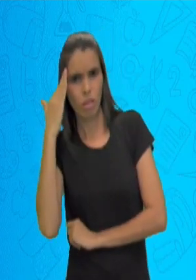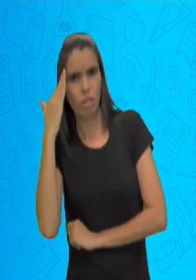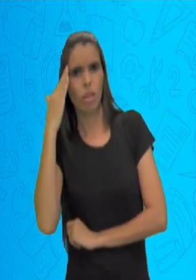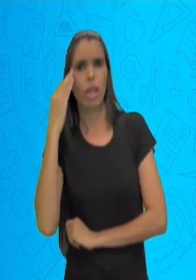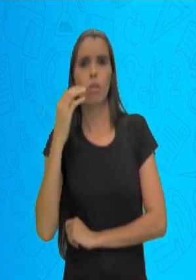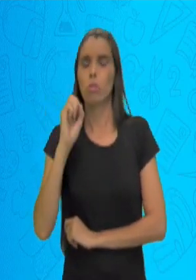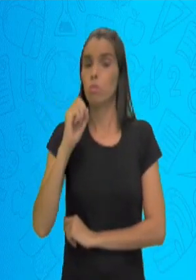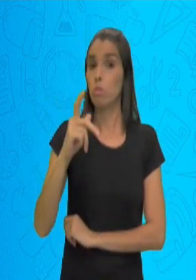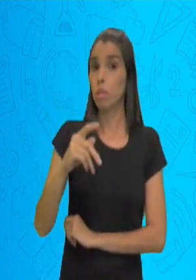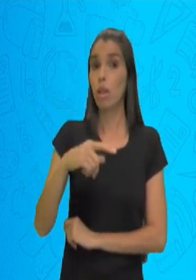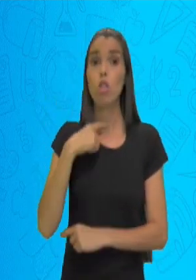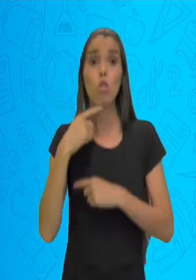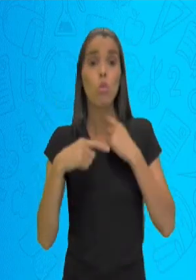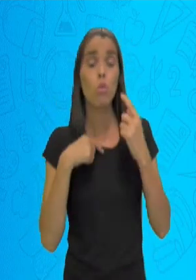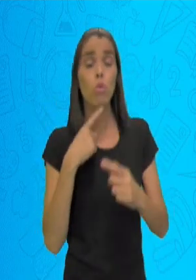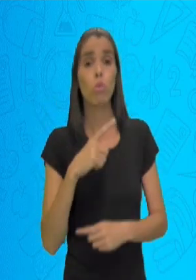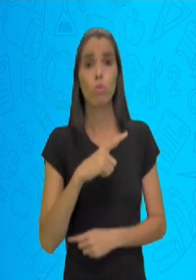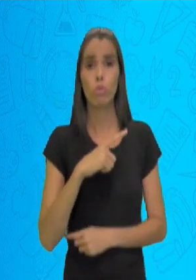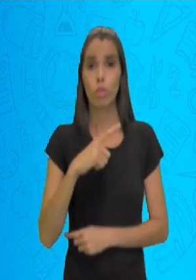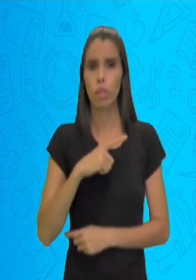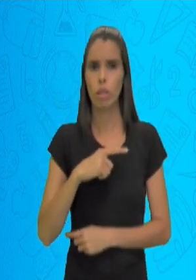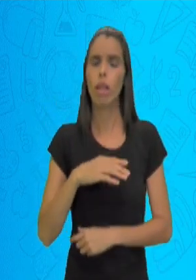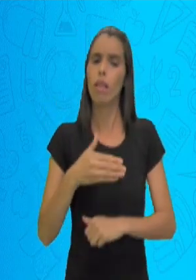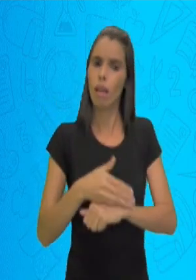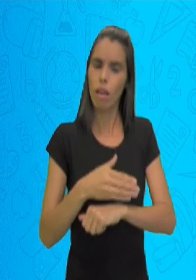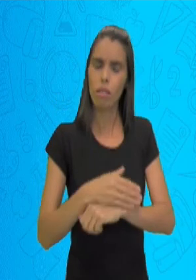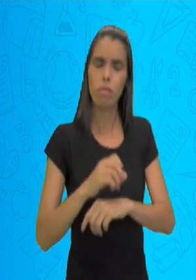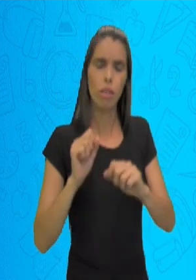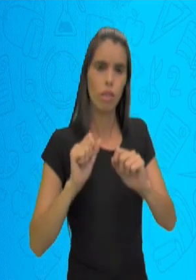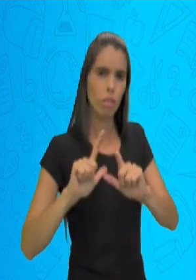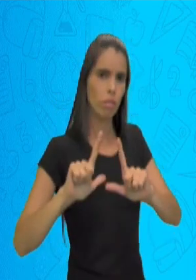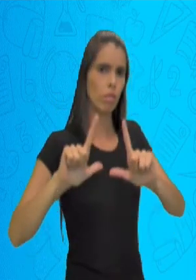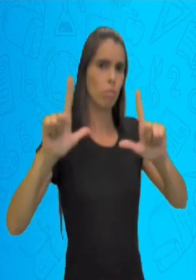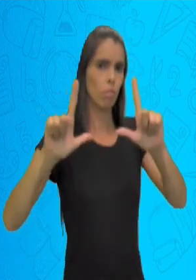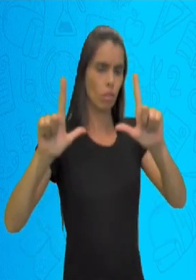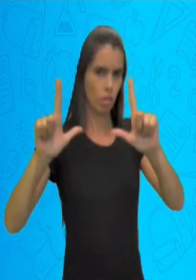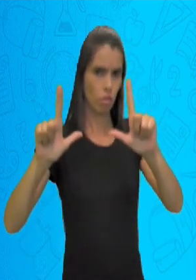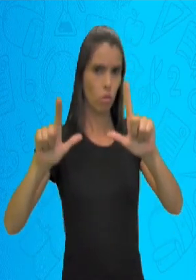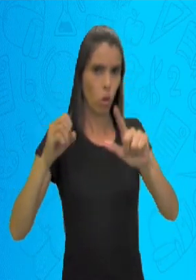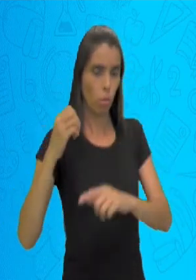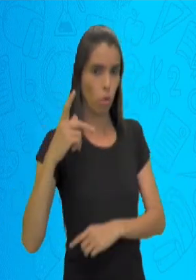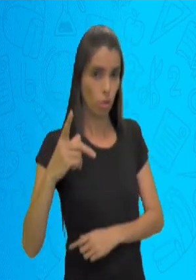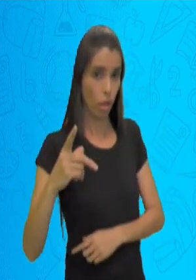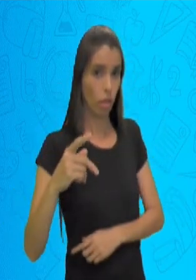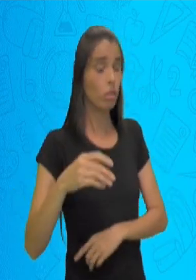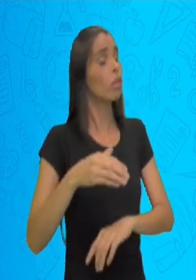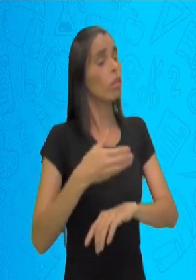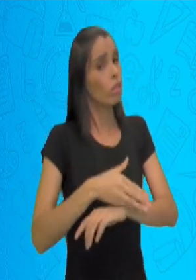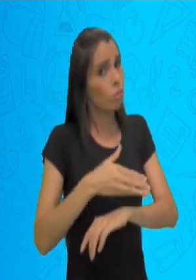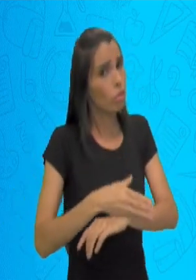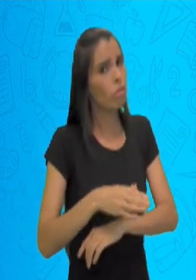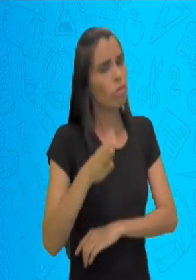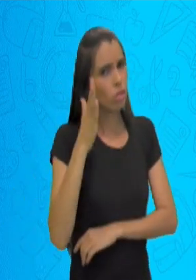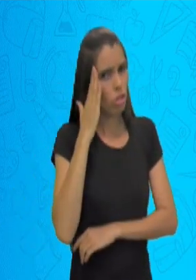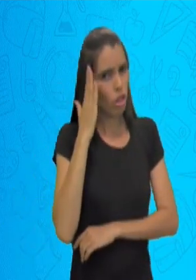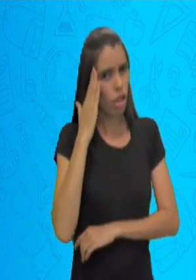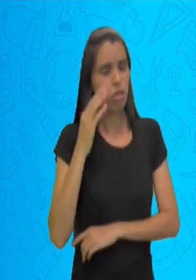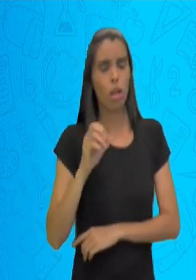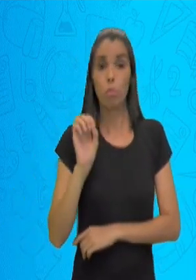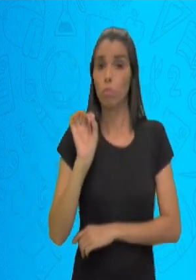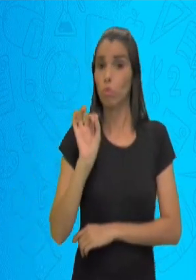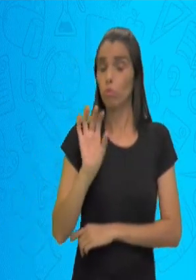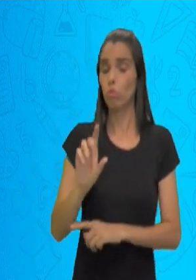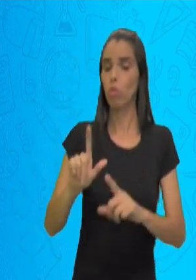alguma dúvida, não se esqueça de acessar a nossa plataforma. E para acessar a nossa plataforma SMED-GV, basta apontar a câmera do